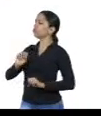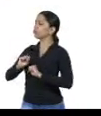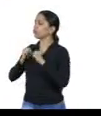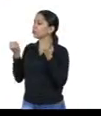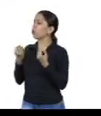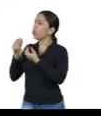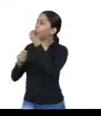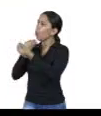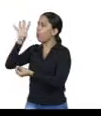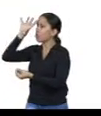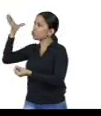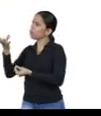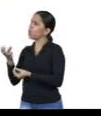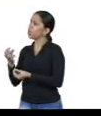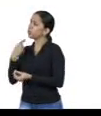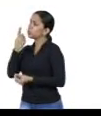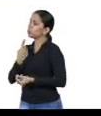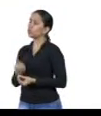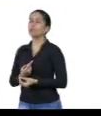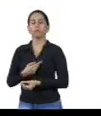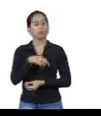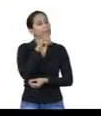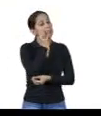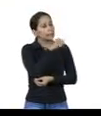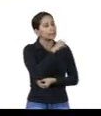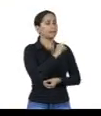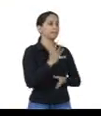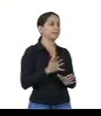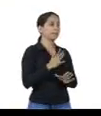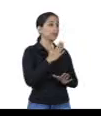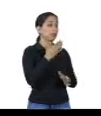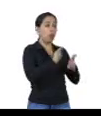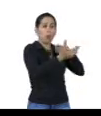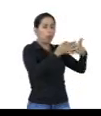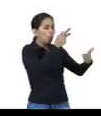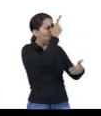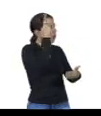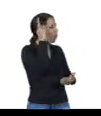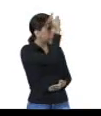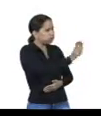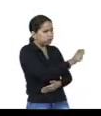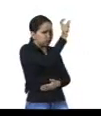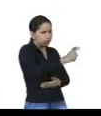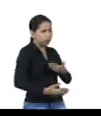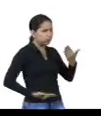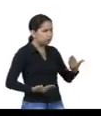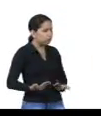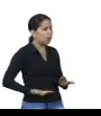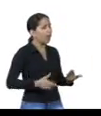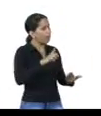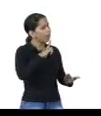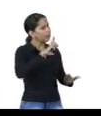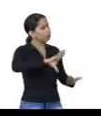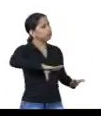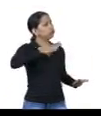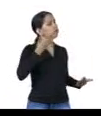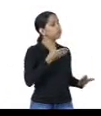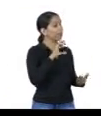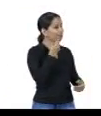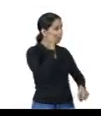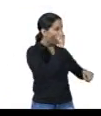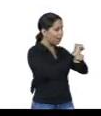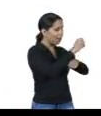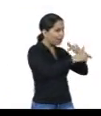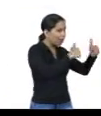uma normalidade nela? Qualquer empregado da nossa empresa tem essa autonomia. Ele pode parar uma atividade e trazer